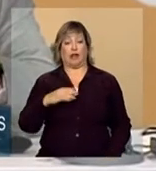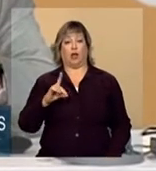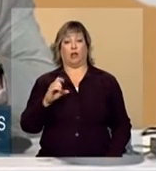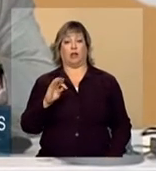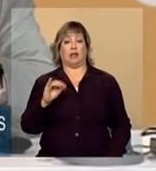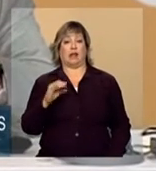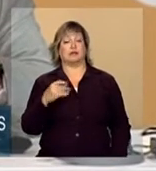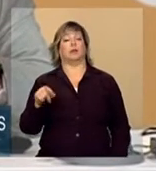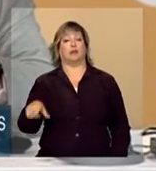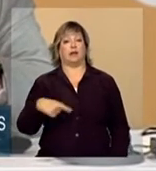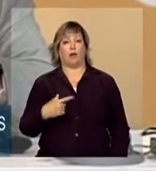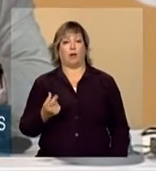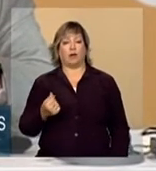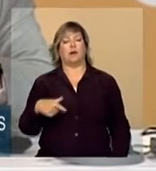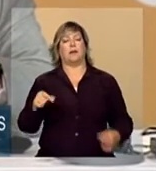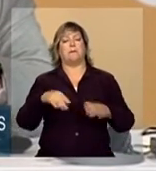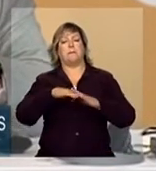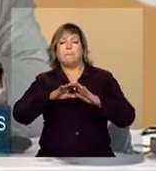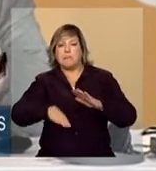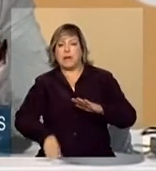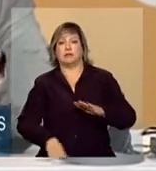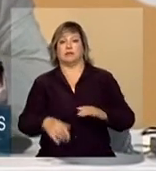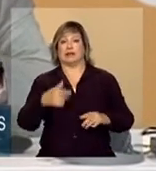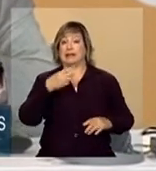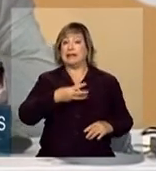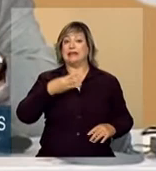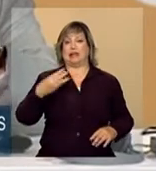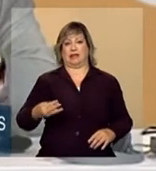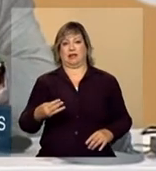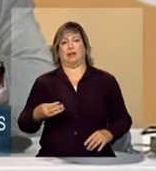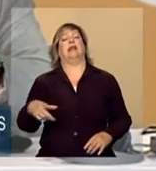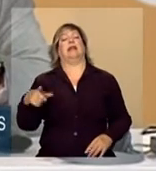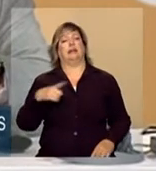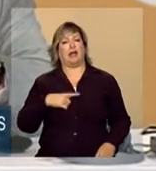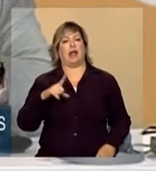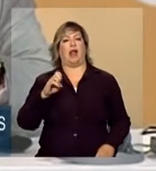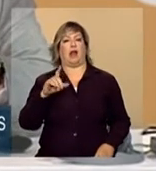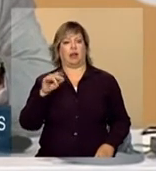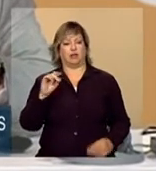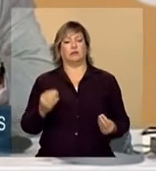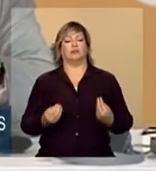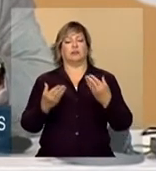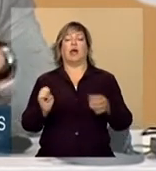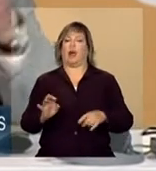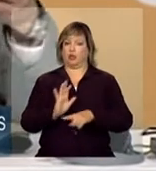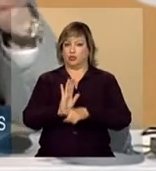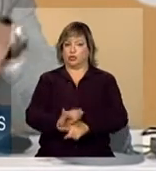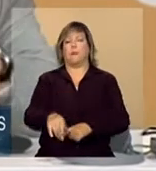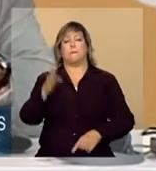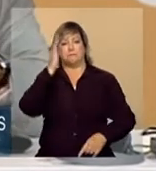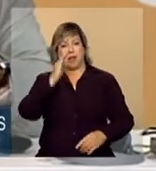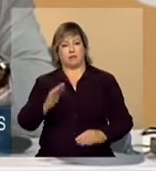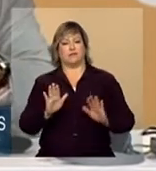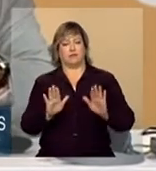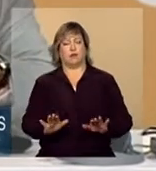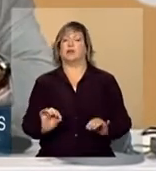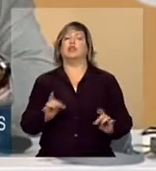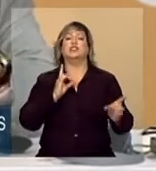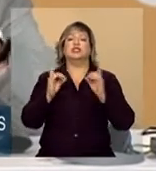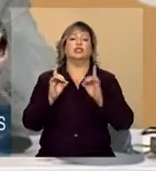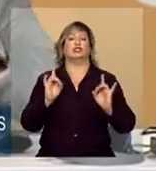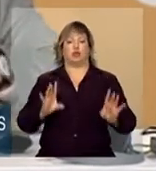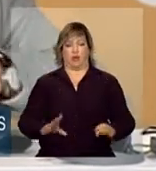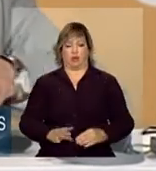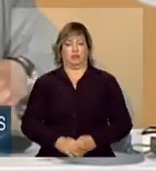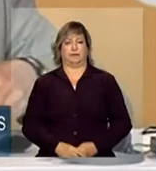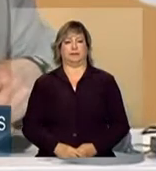contratado por menor valor, por 33, e tem legado e tem validade e é um benefício para o Brasil. É uma questão de diálogo na nossa avaliação.